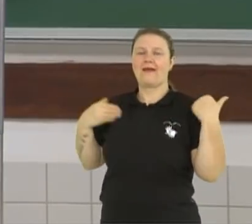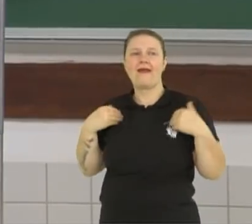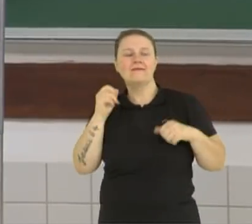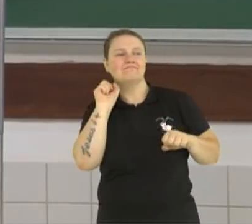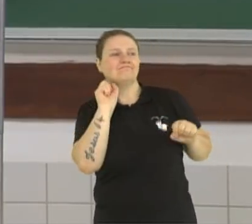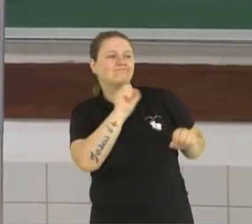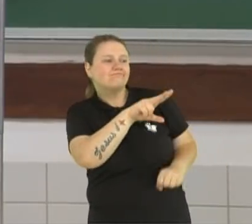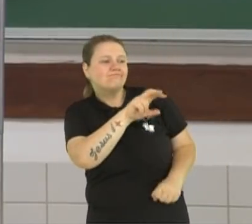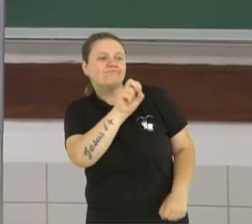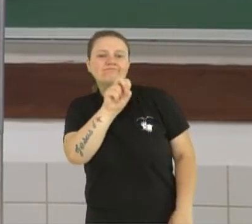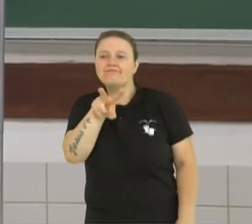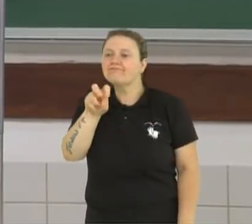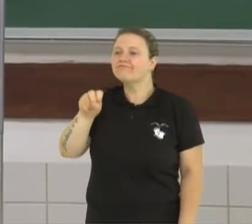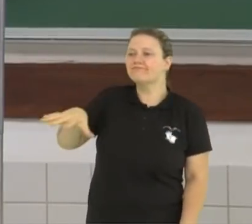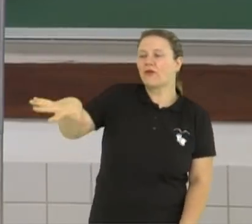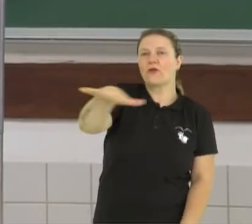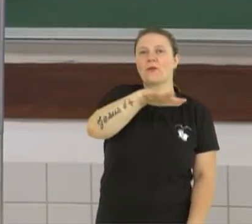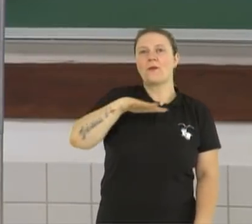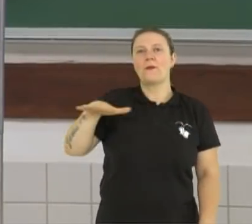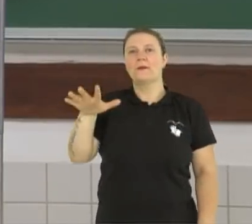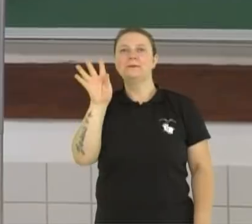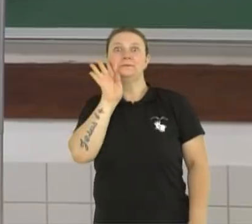conhecer a região. Muito legal